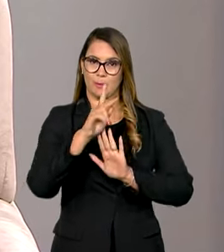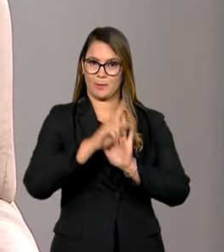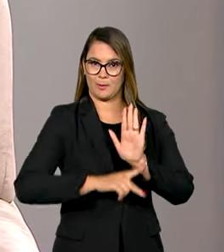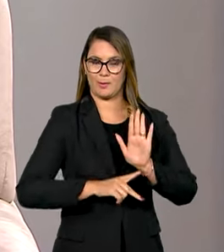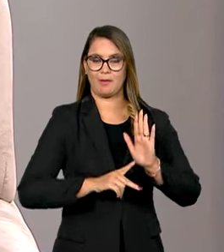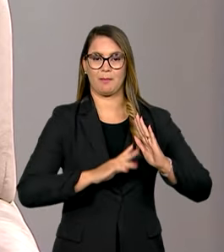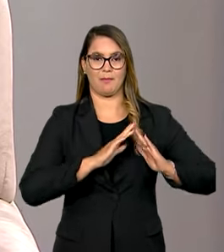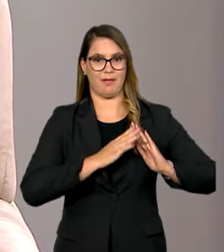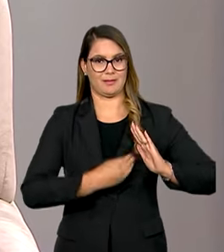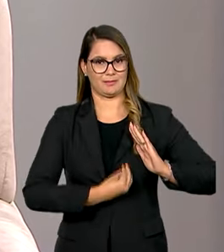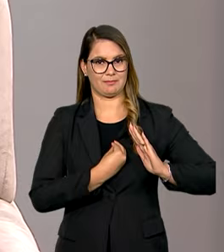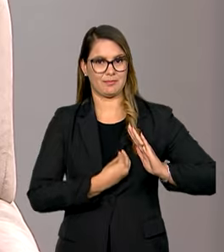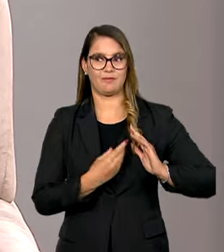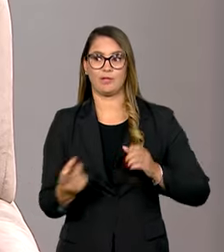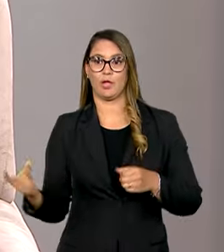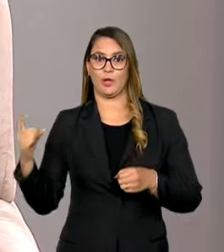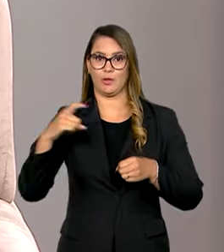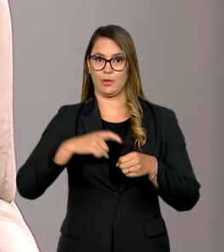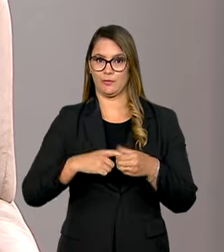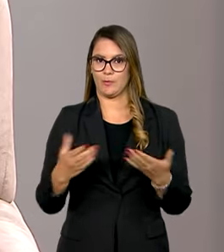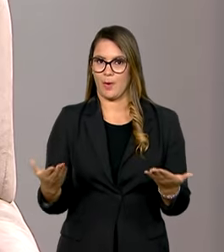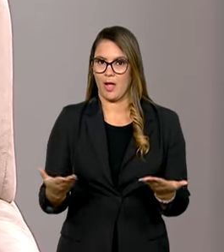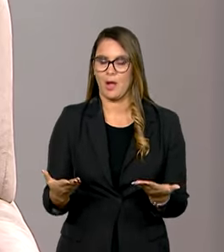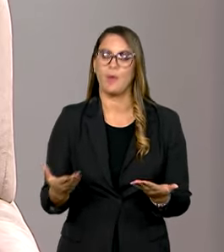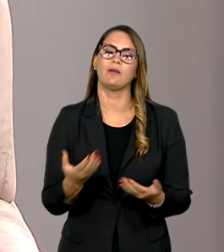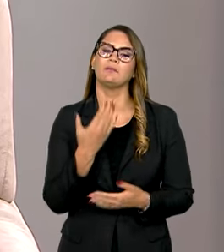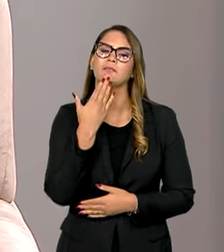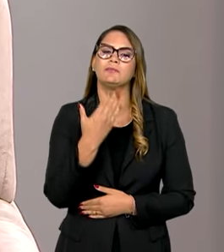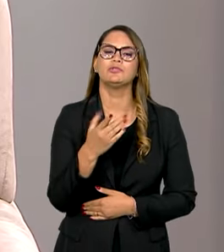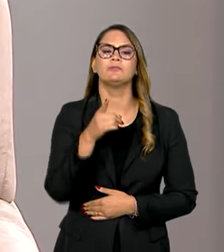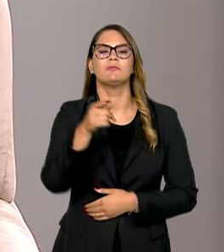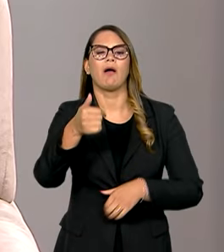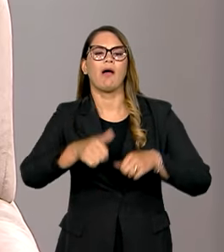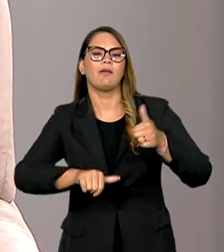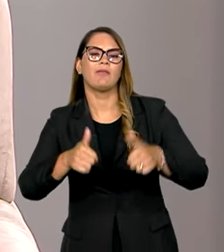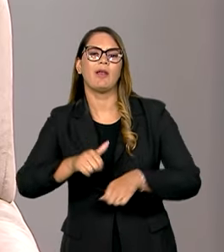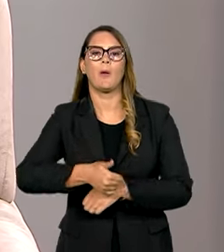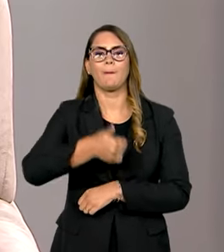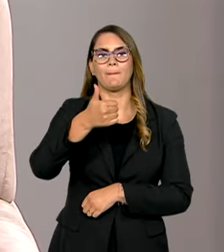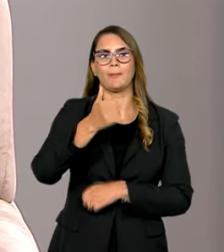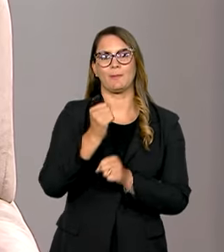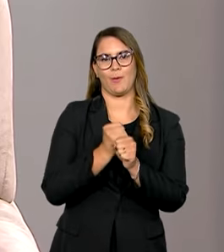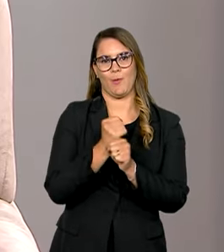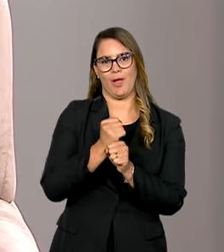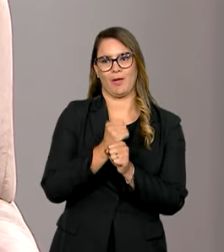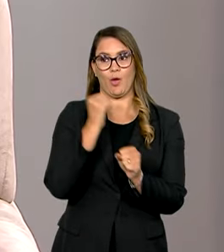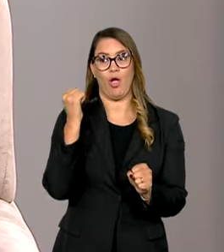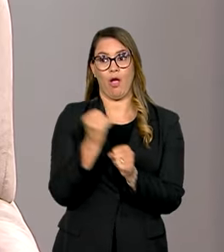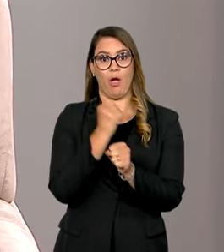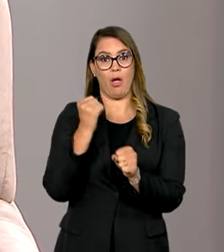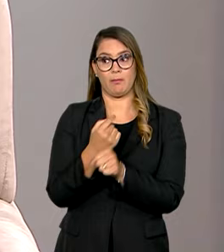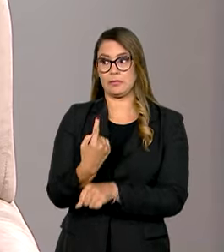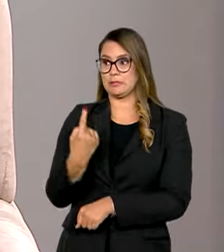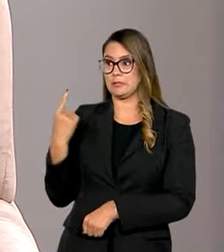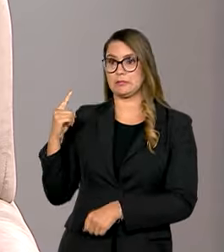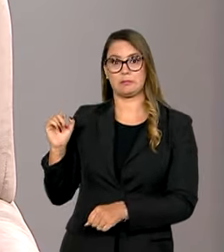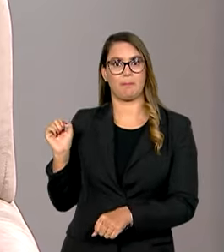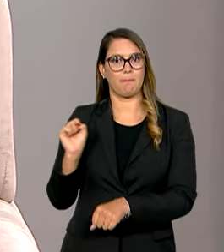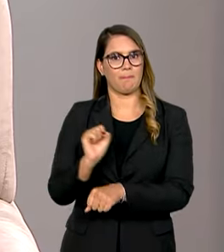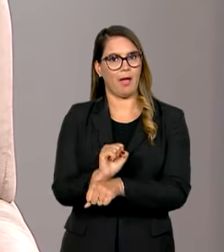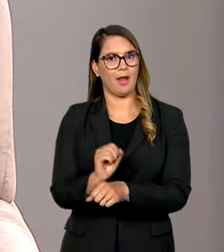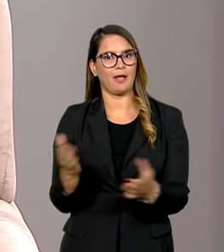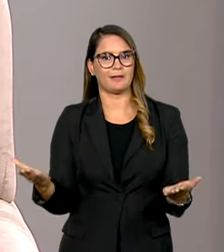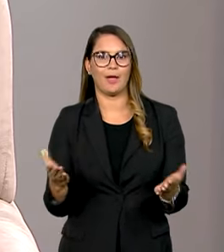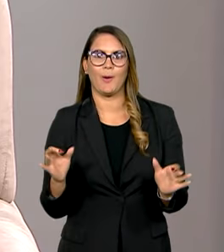Casa Minha Vida, que foi retomado. Eu gostaria que o senhor fizesse um balanço deste primeiro ano. Obras que estavam paralisadas foram